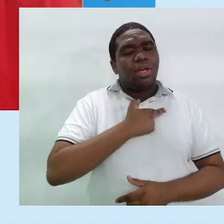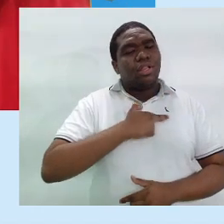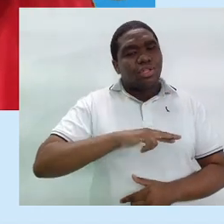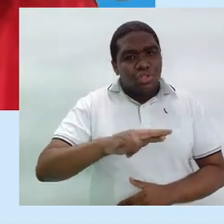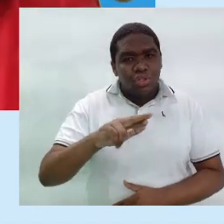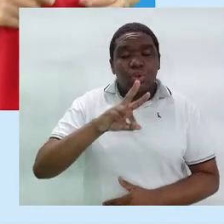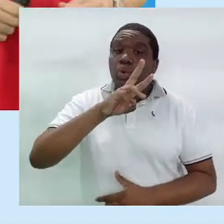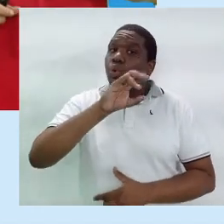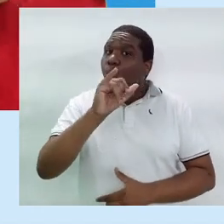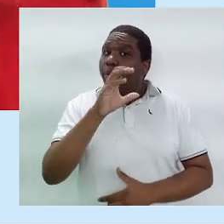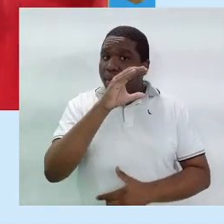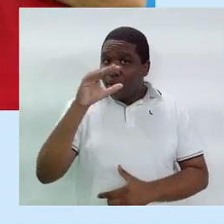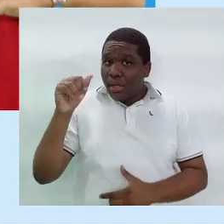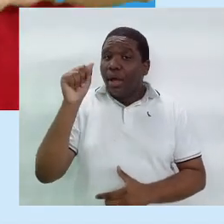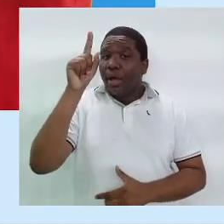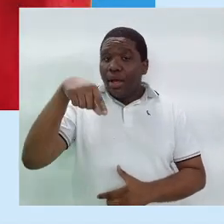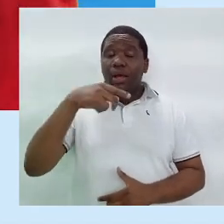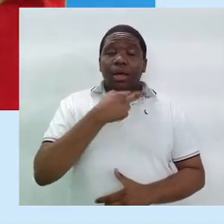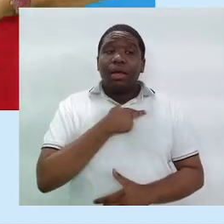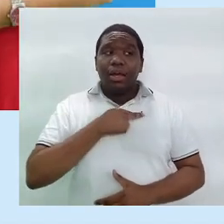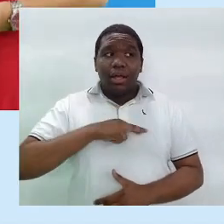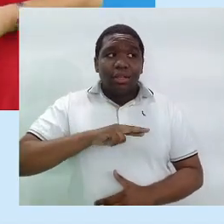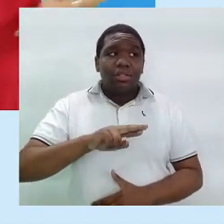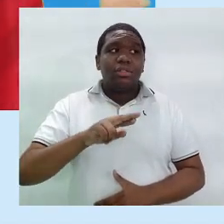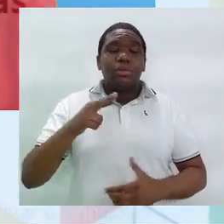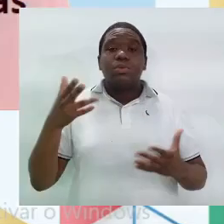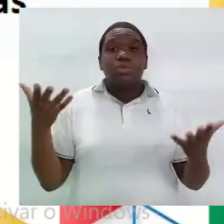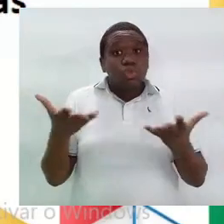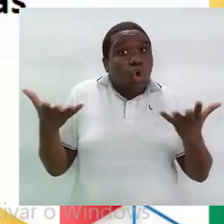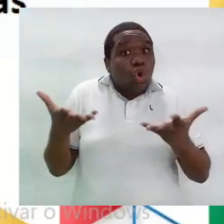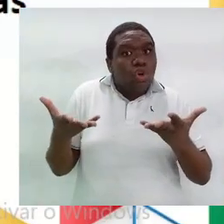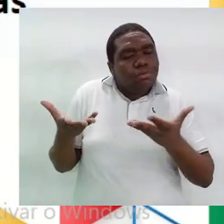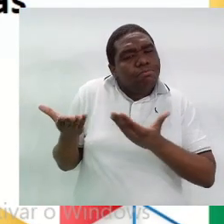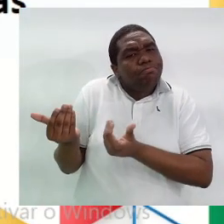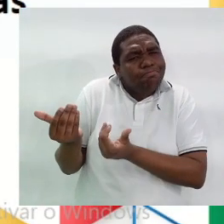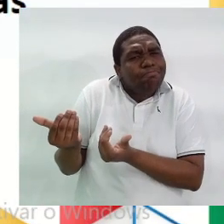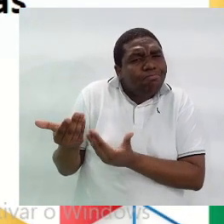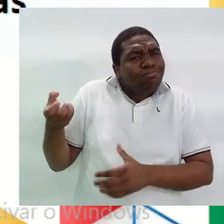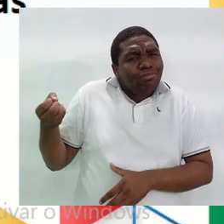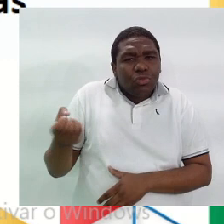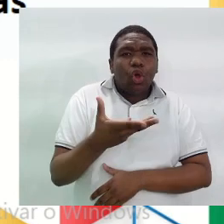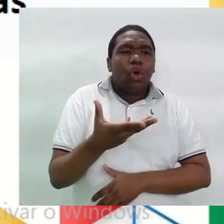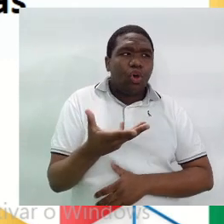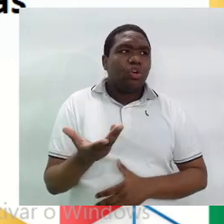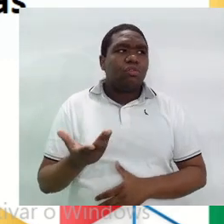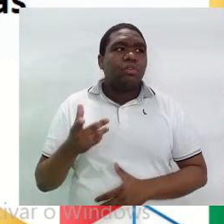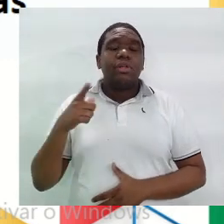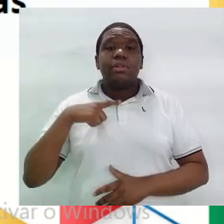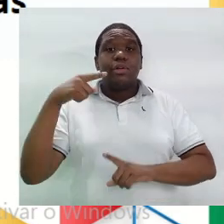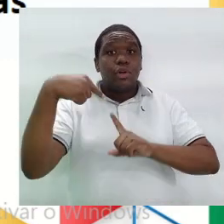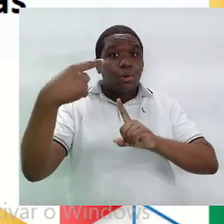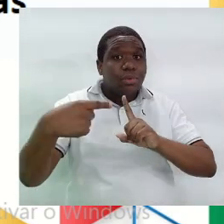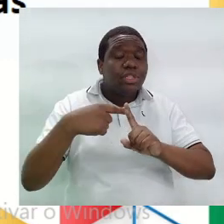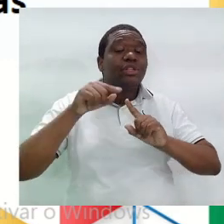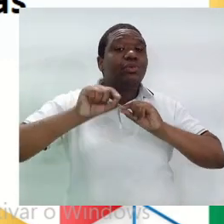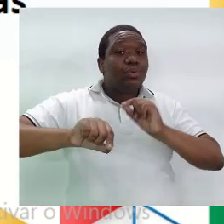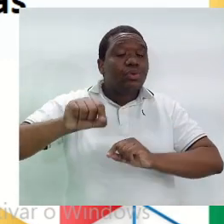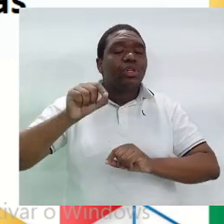A Wicca é uma religião moderna, muito jovem, como nós observamos, que busca manter